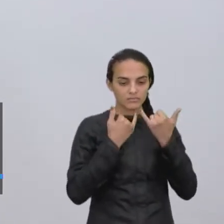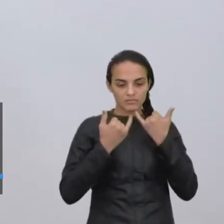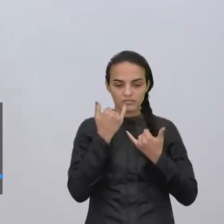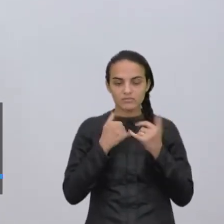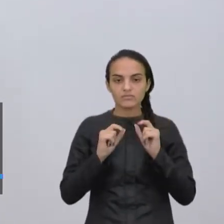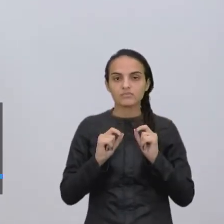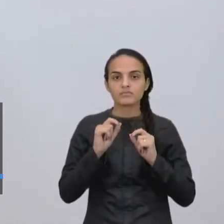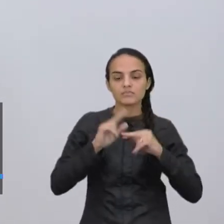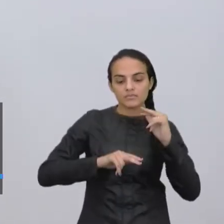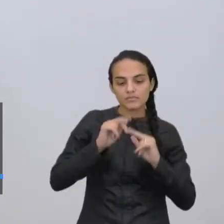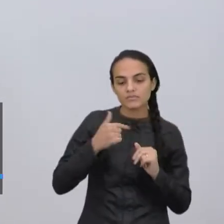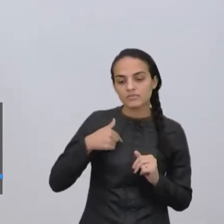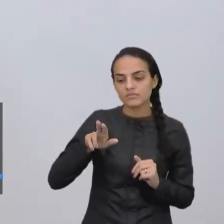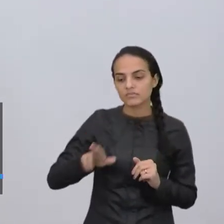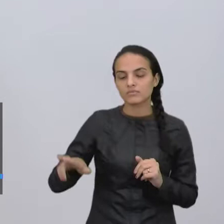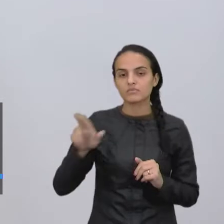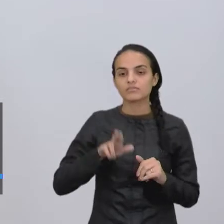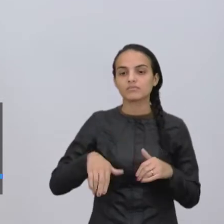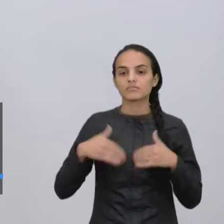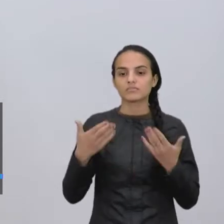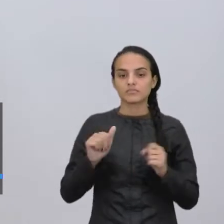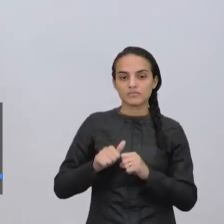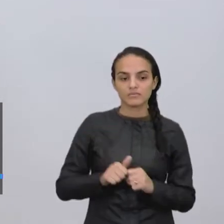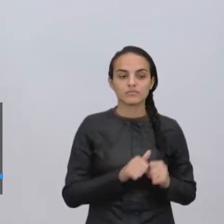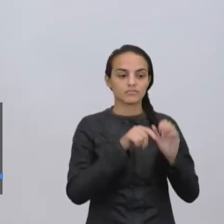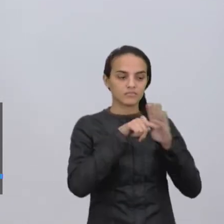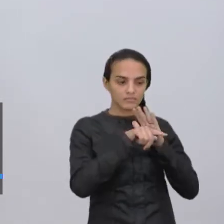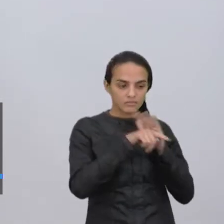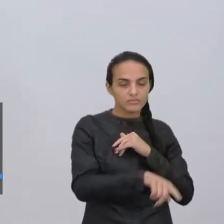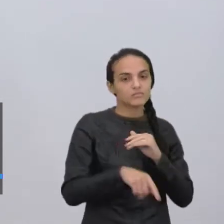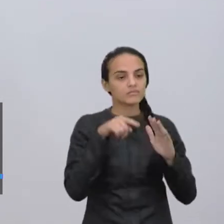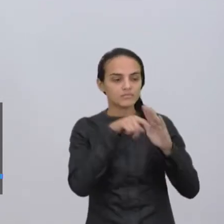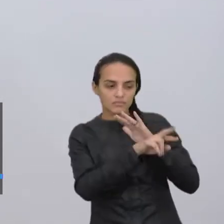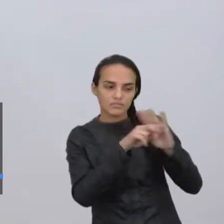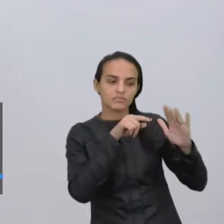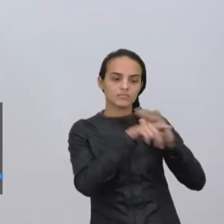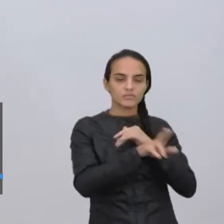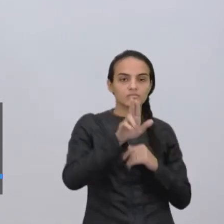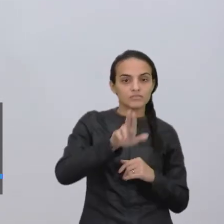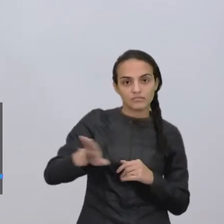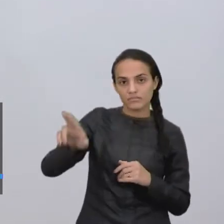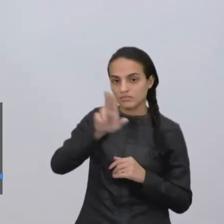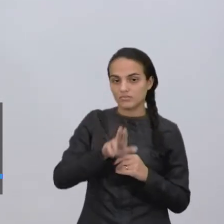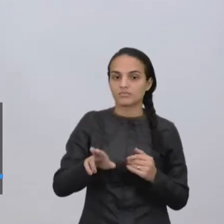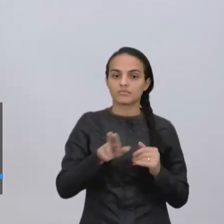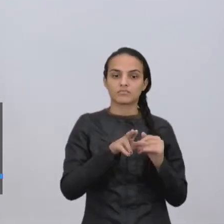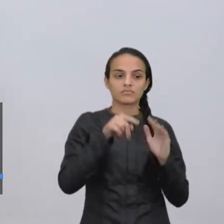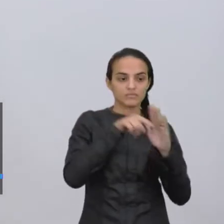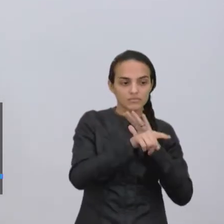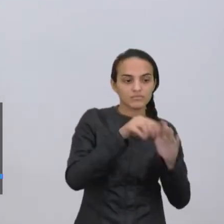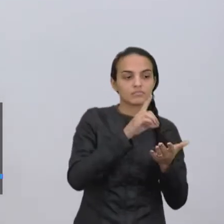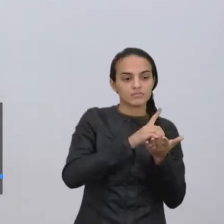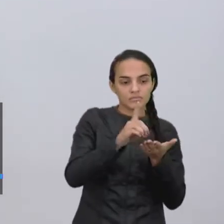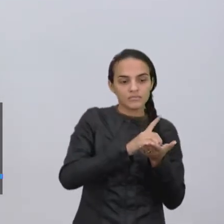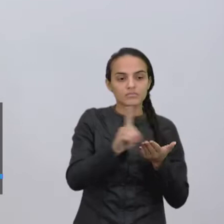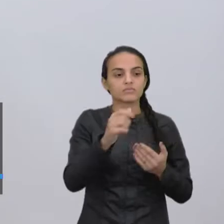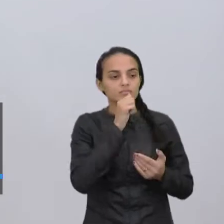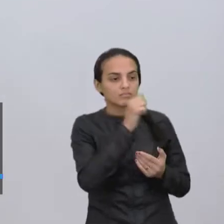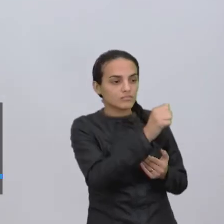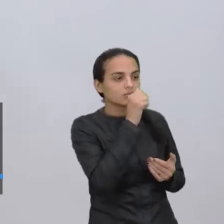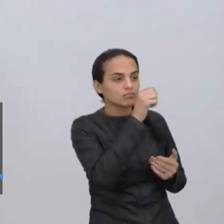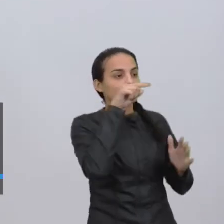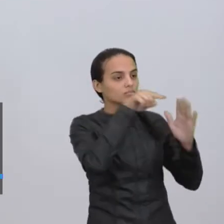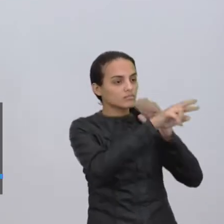Qual instrumento eu vou utilizar? Eu vou fazer uma pesquisa, eu vou fazer um questionário, eu vou usar um formulário eletrônico, eu vou fazer uma entrevista. Como que eu vou